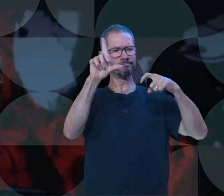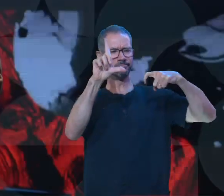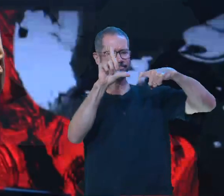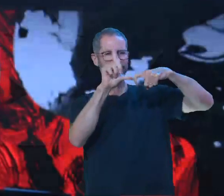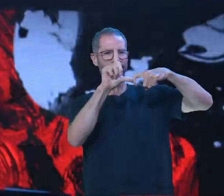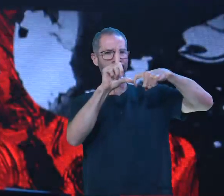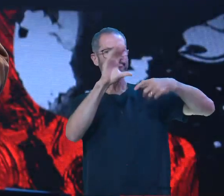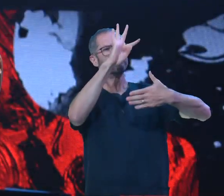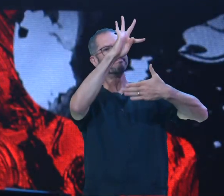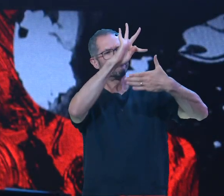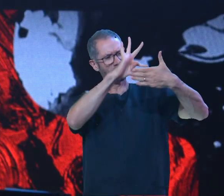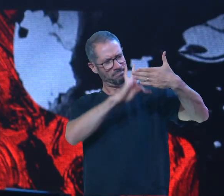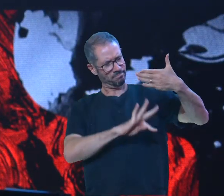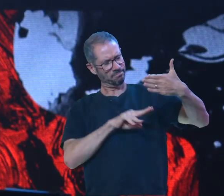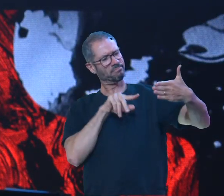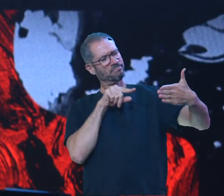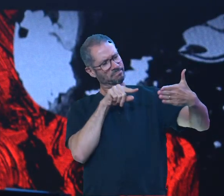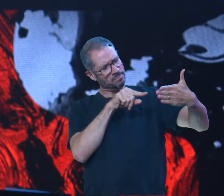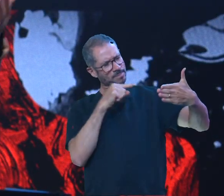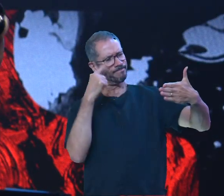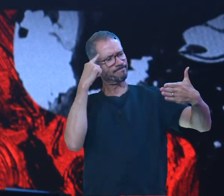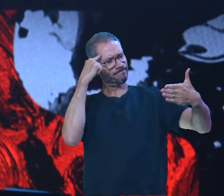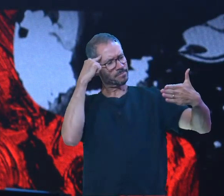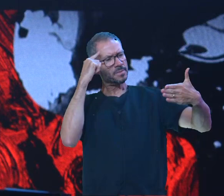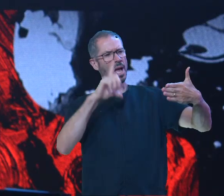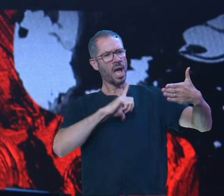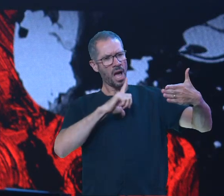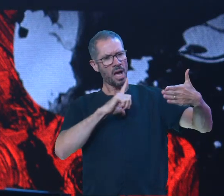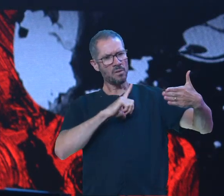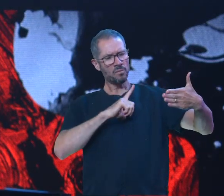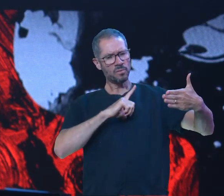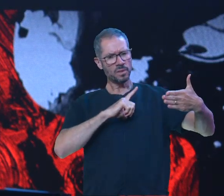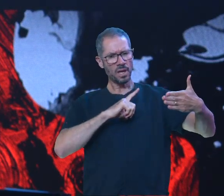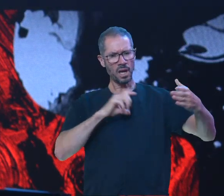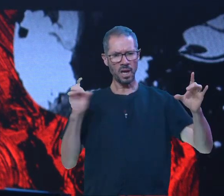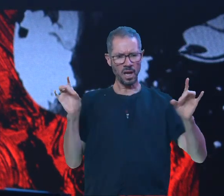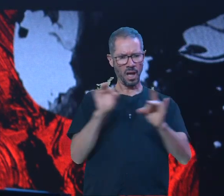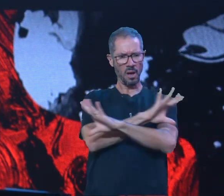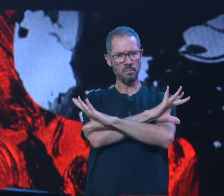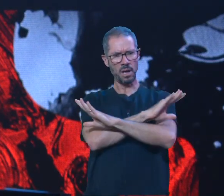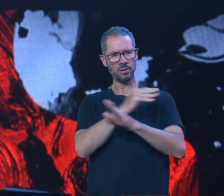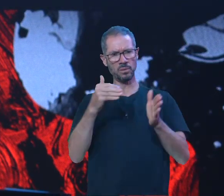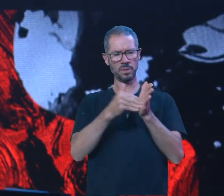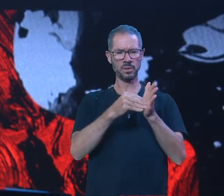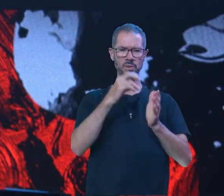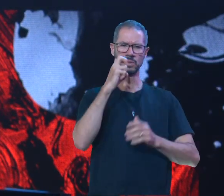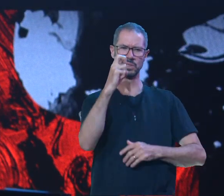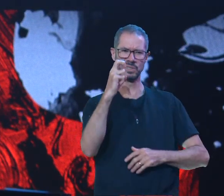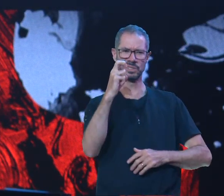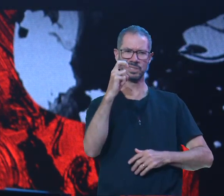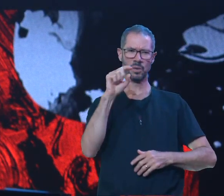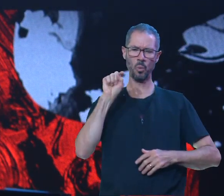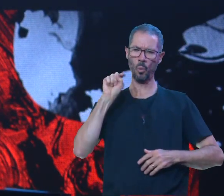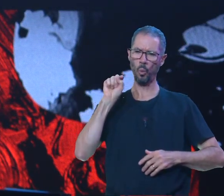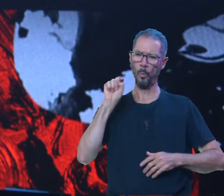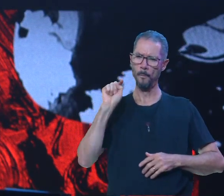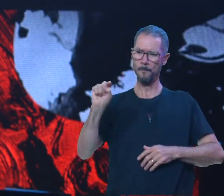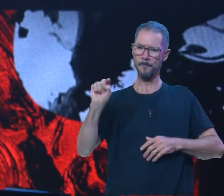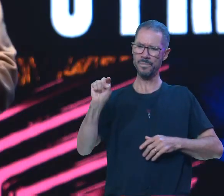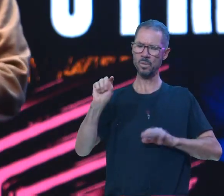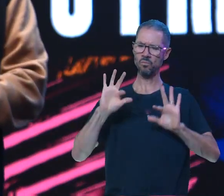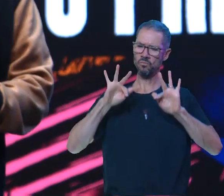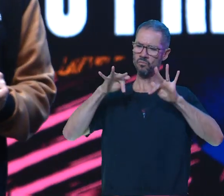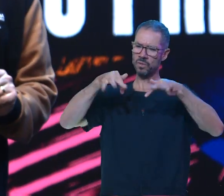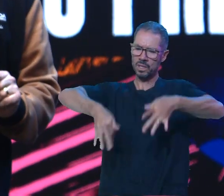no texto, nesse pedaço do texto, havia acabado recentemente a alimentação dos 5.000, que havia marcado o final